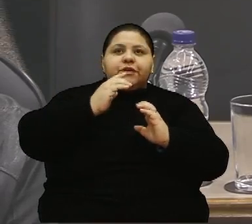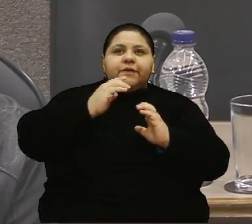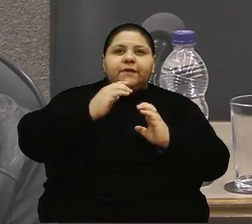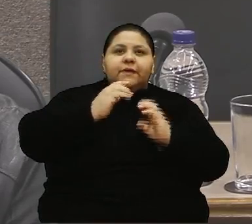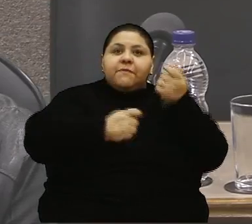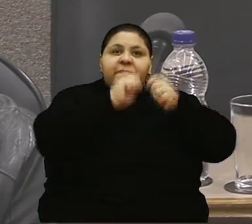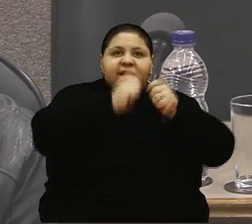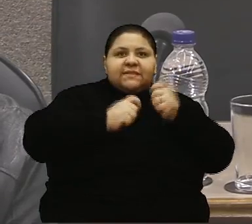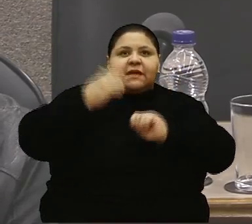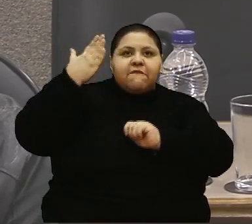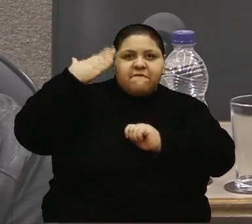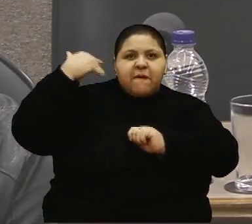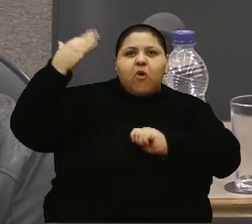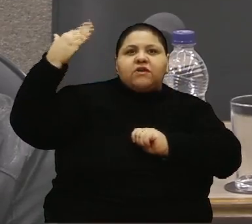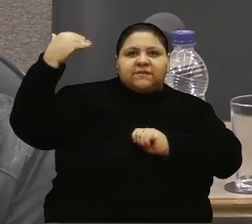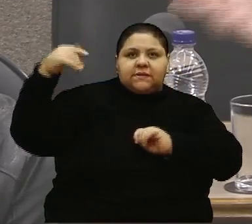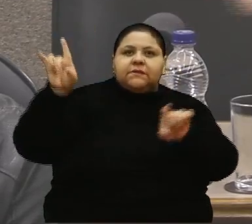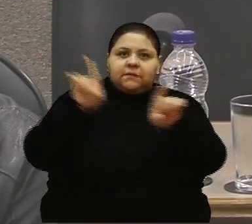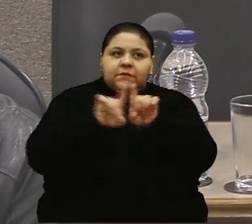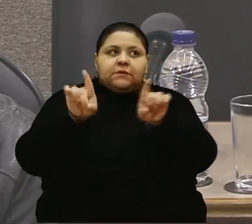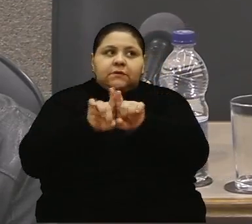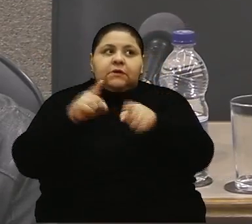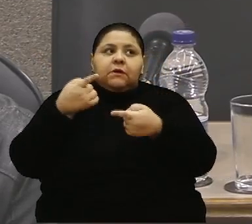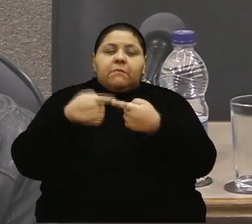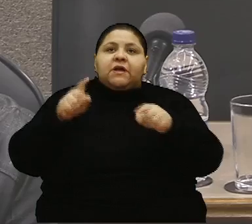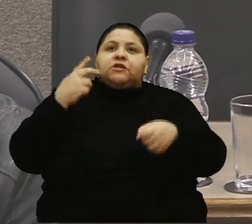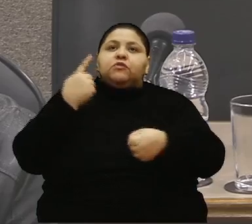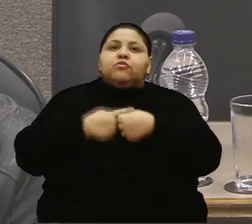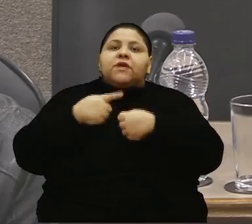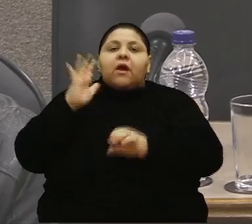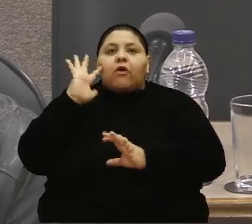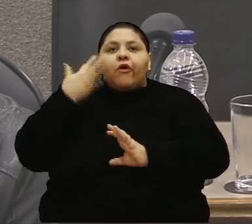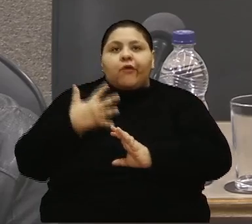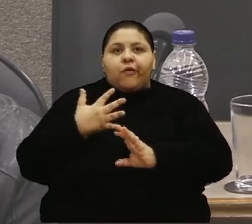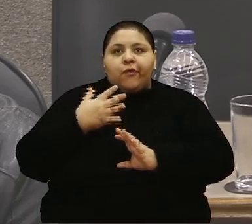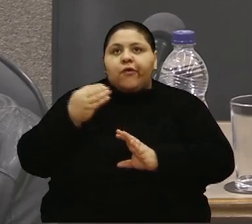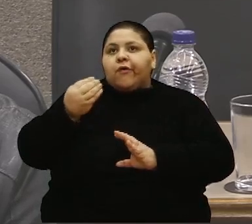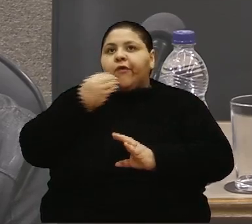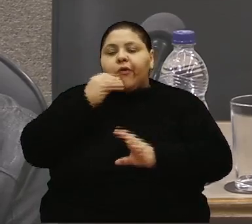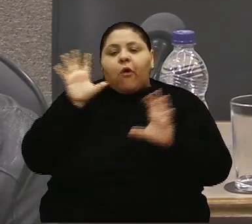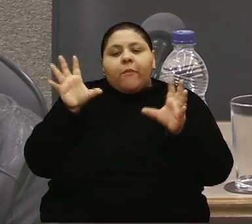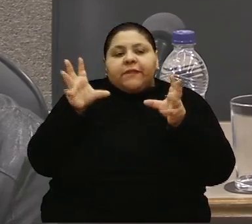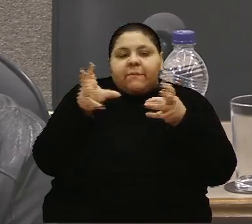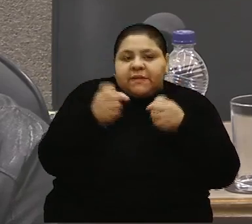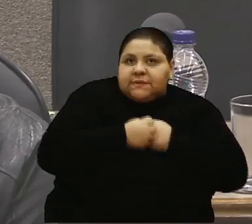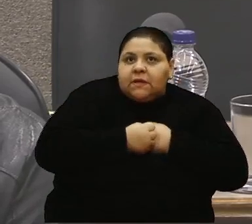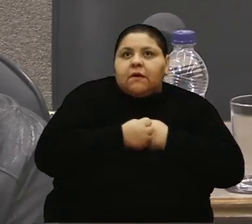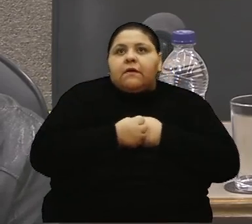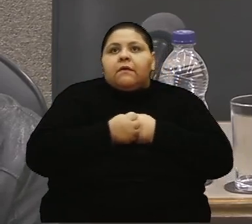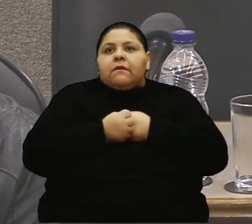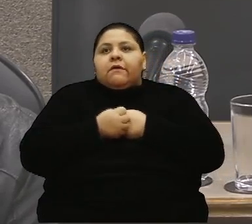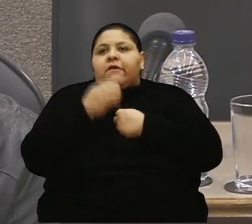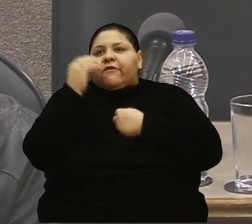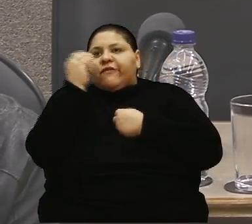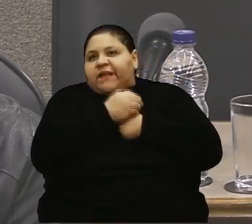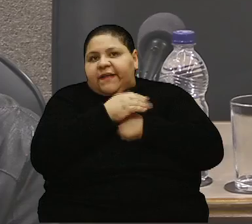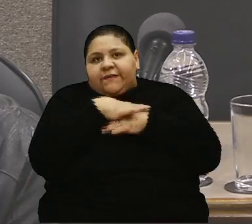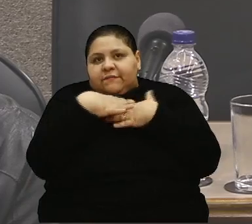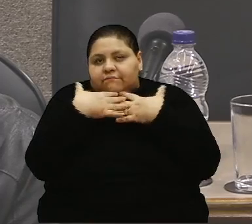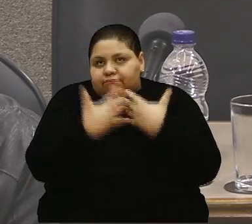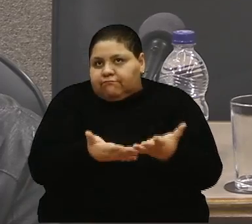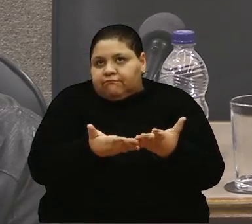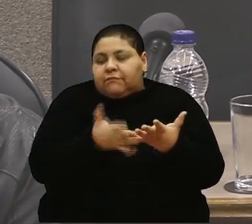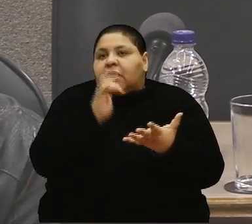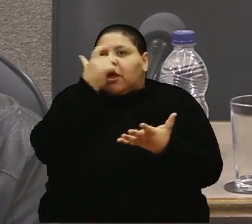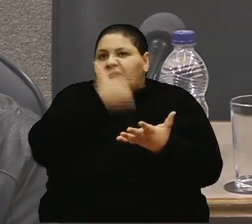Dependente químico morando na rua. Mas por que ele chegou a esse momento? Com certeza uma depressão, fraqueza, enfim. Então